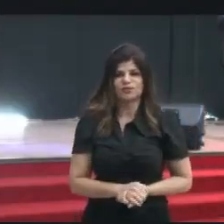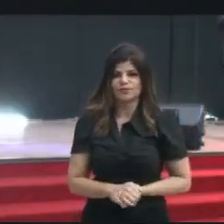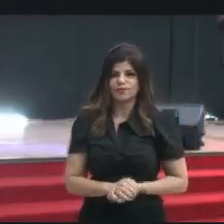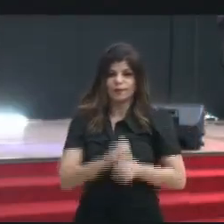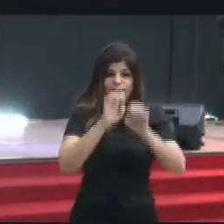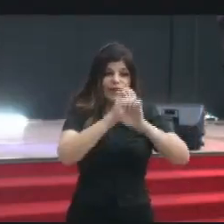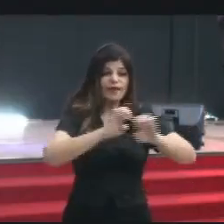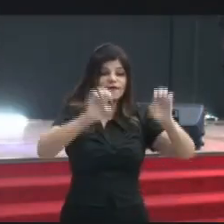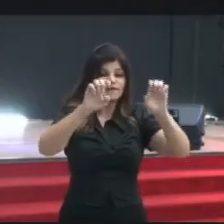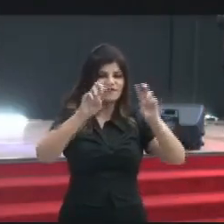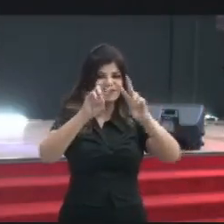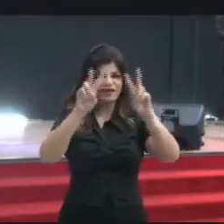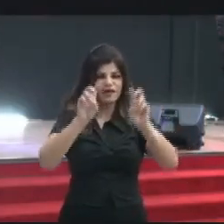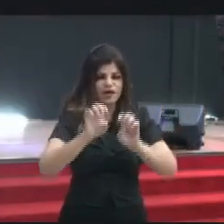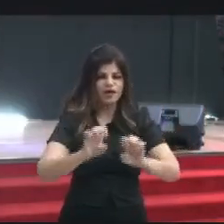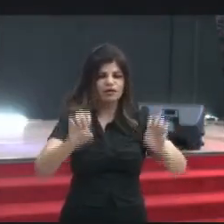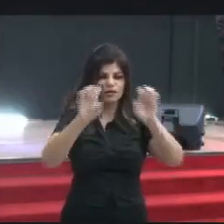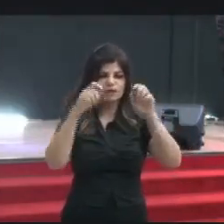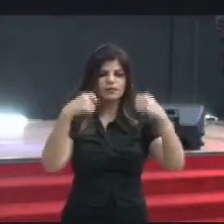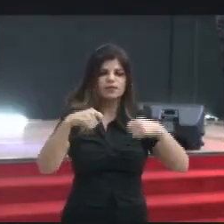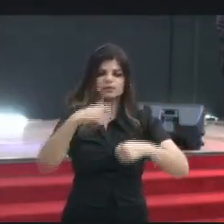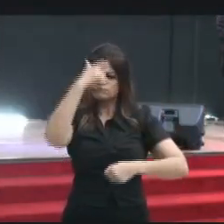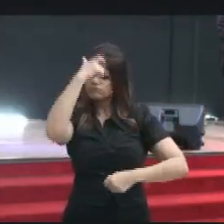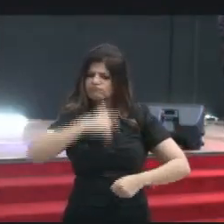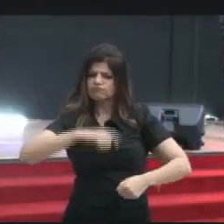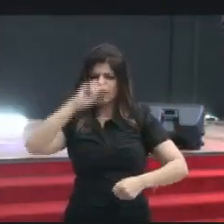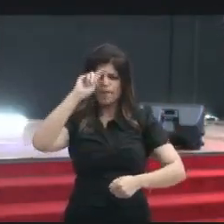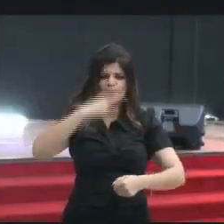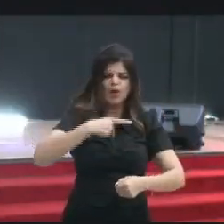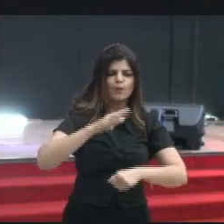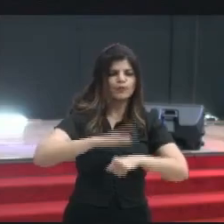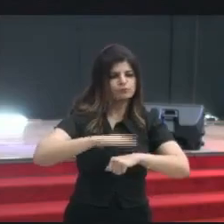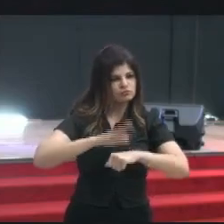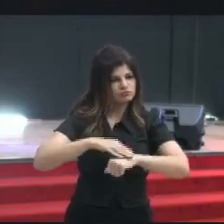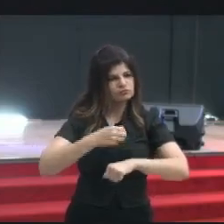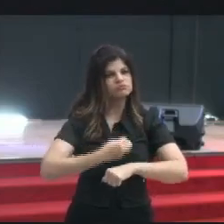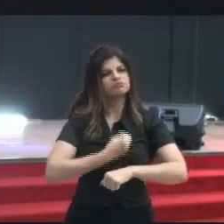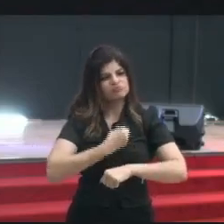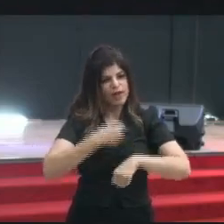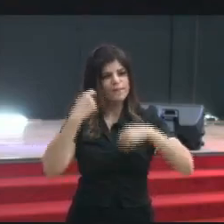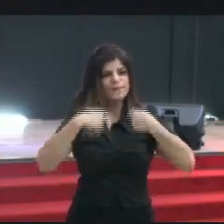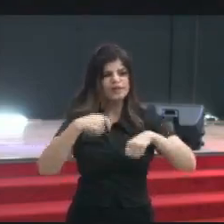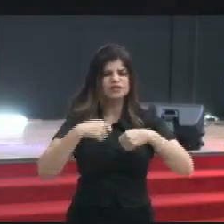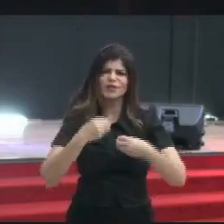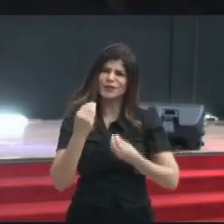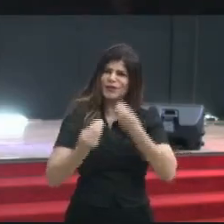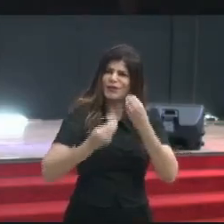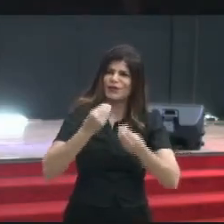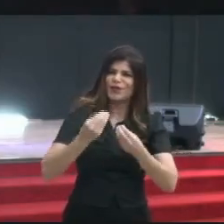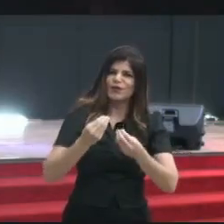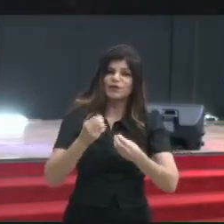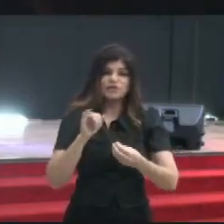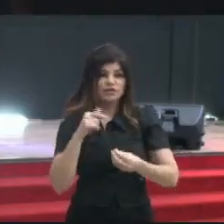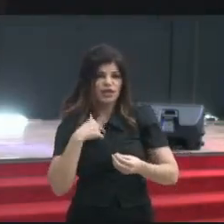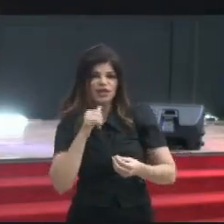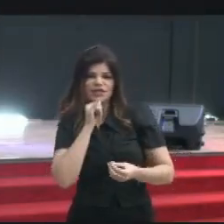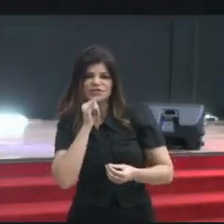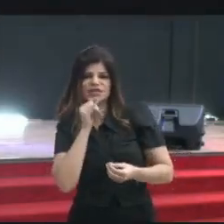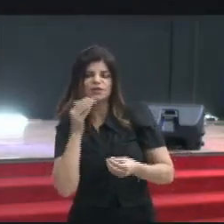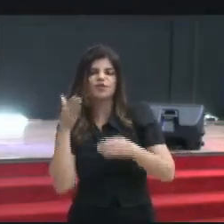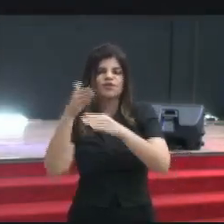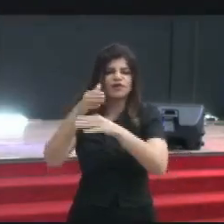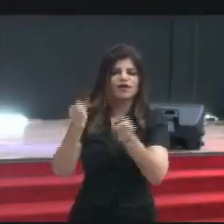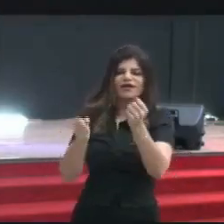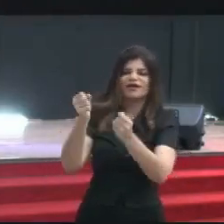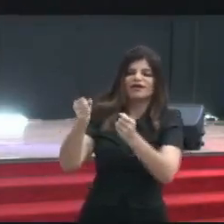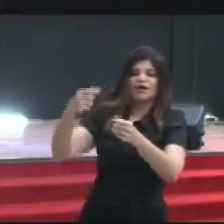evangelismo, irmãos, tem que ser um estilo de vida. Como assim, pastor? Eu paro no posto para o rapaz